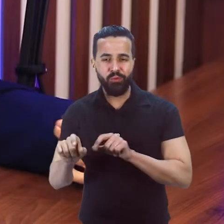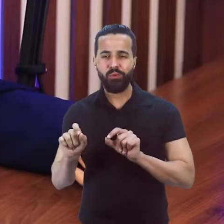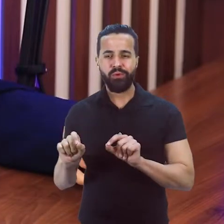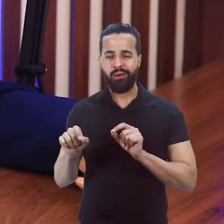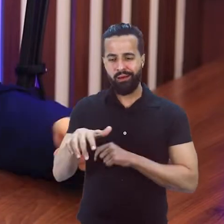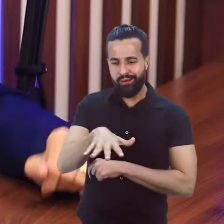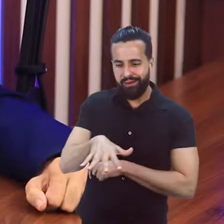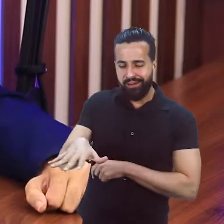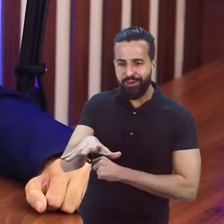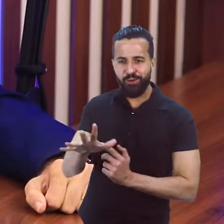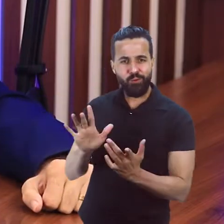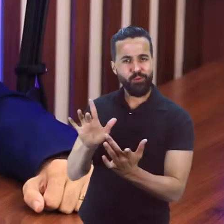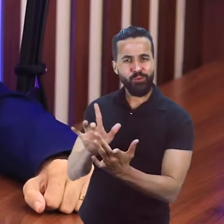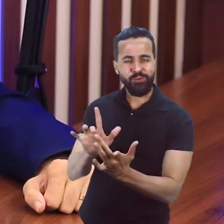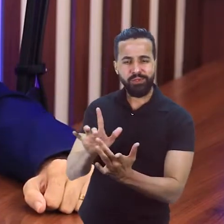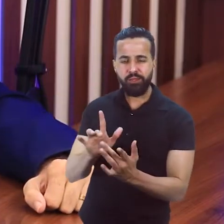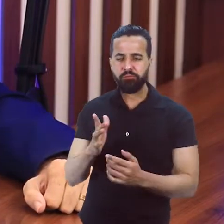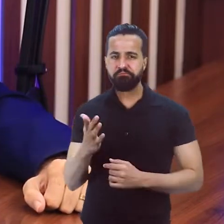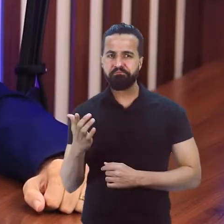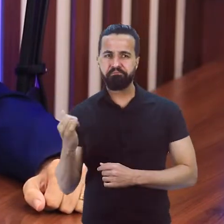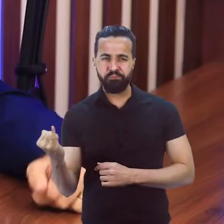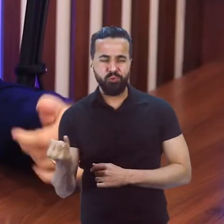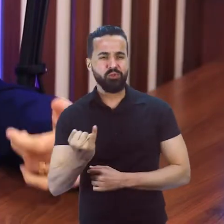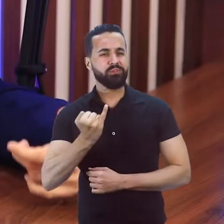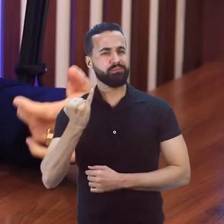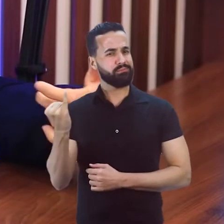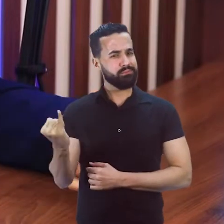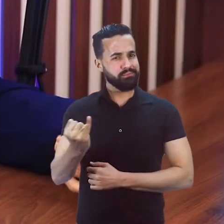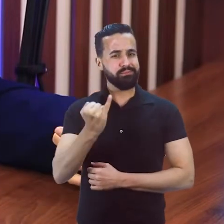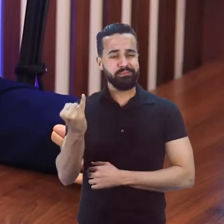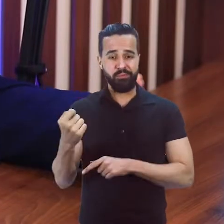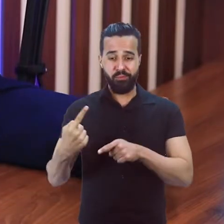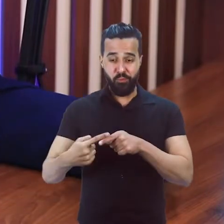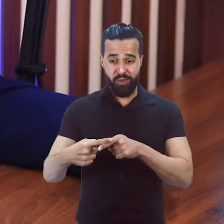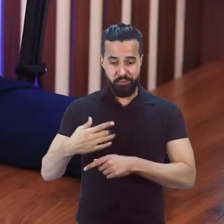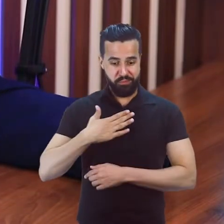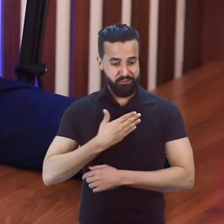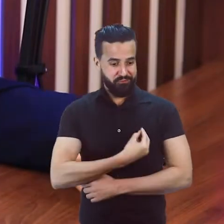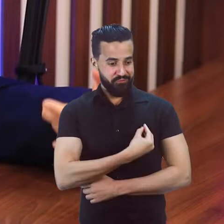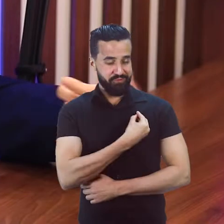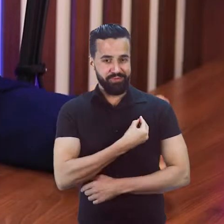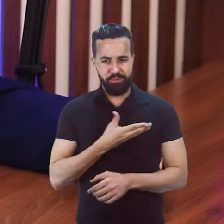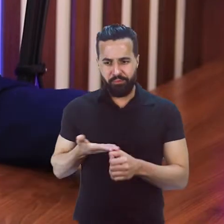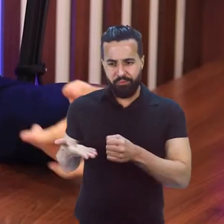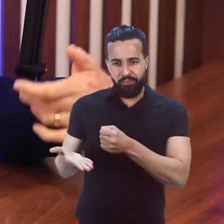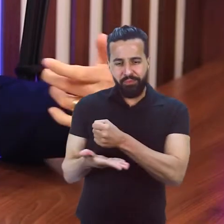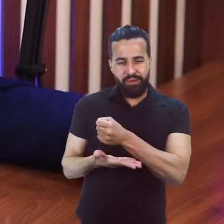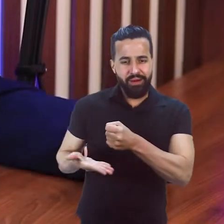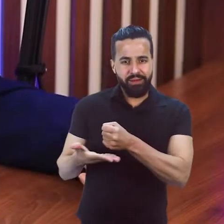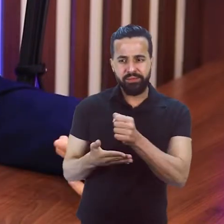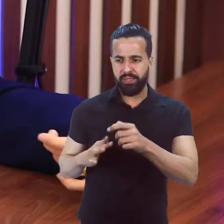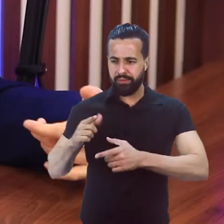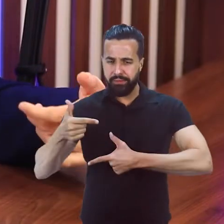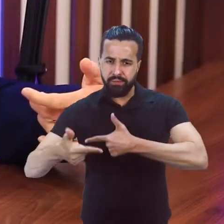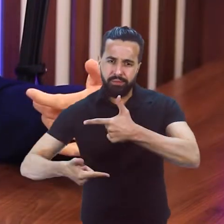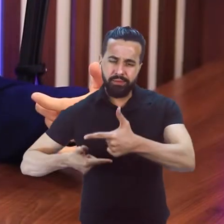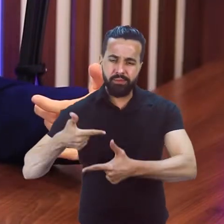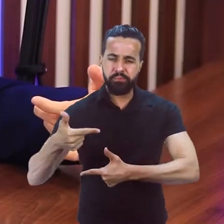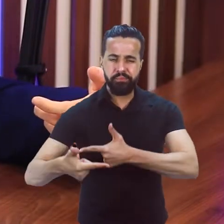Assim, eu acho que a minha base, a minha formação foi ali, naquela lida, naquele